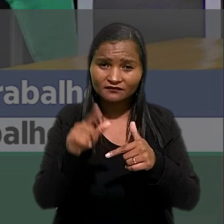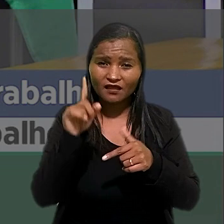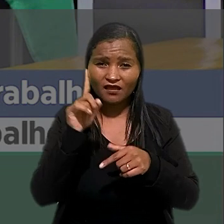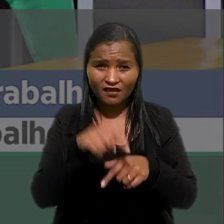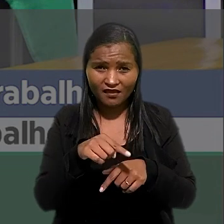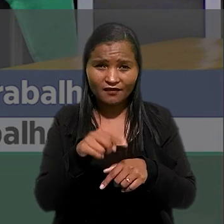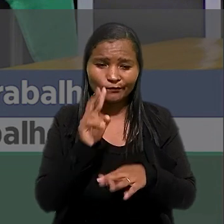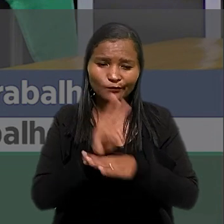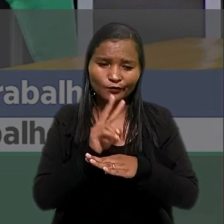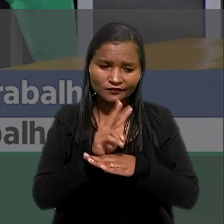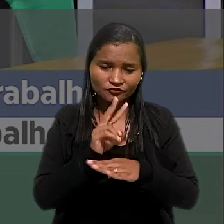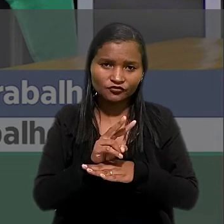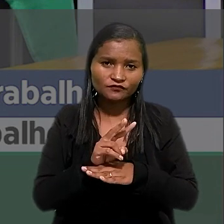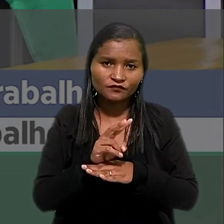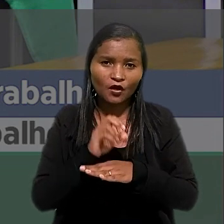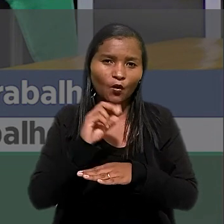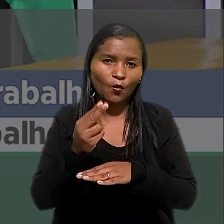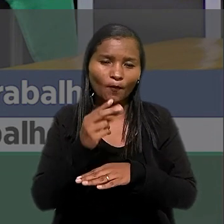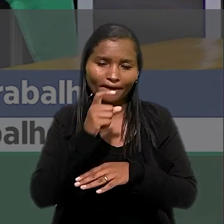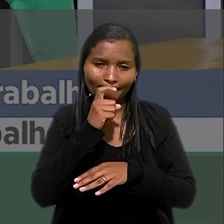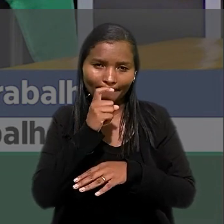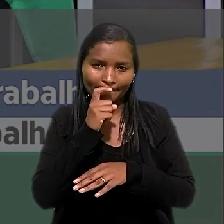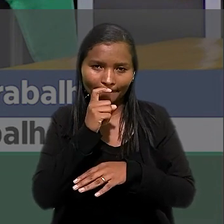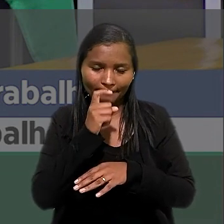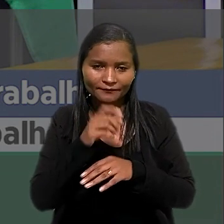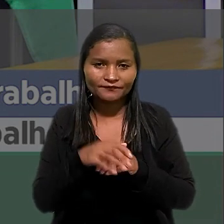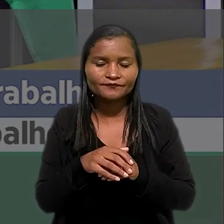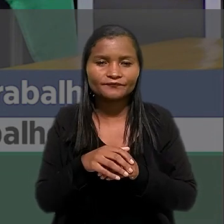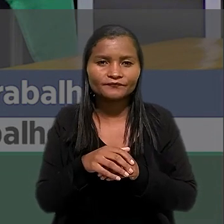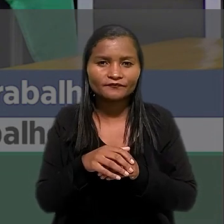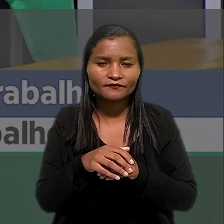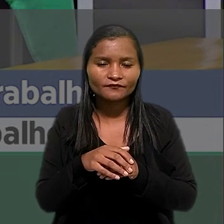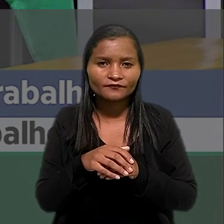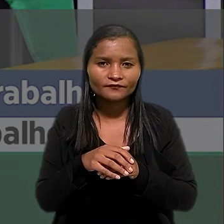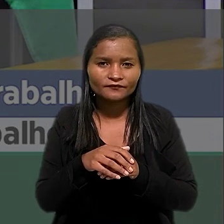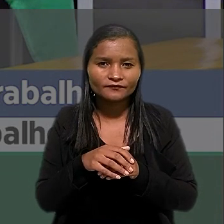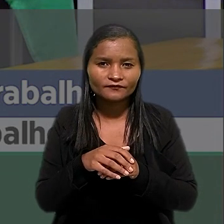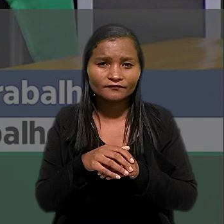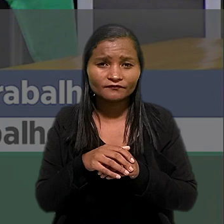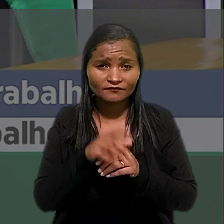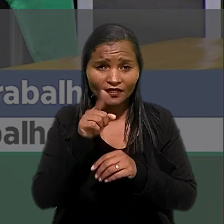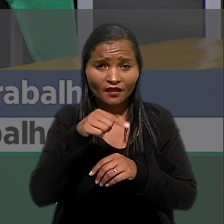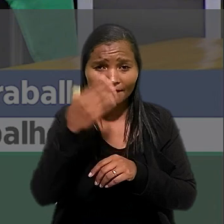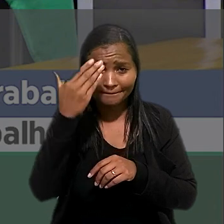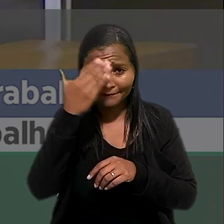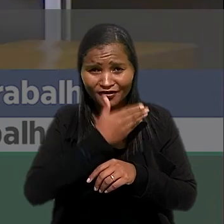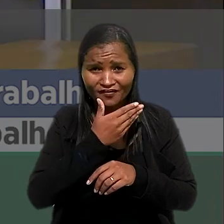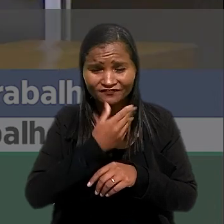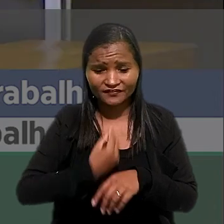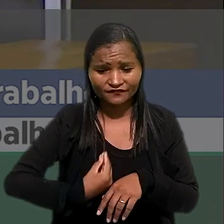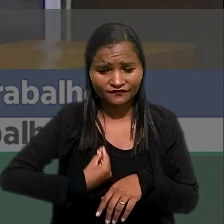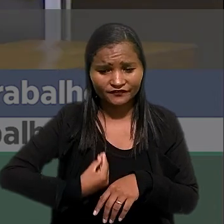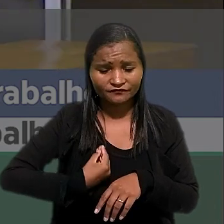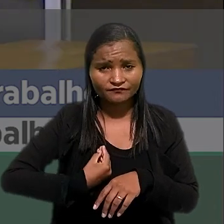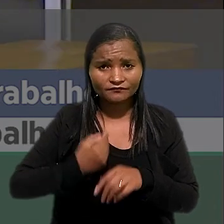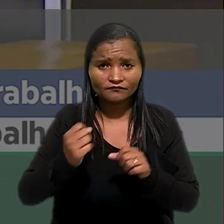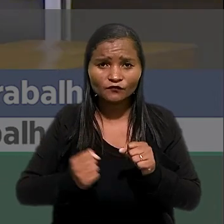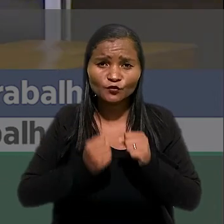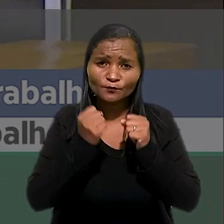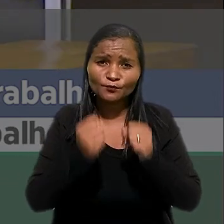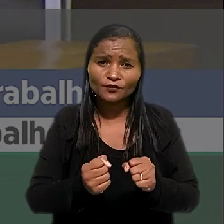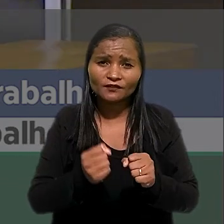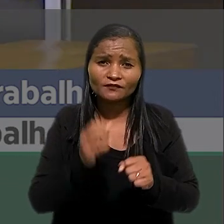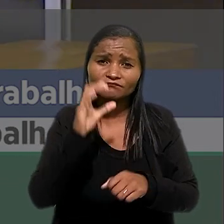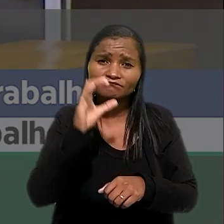seria excessivamente protetiva ou paternalista. Trata-se da prova viva do